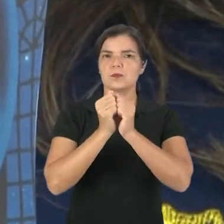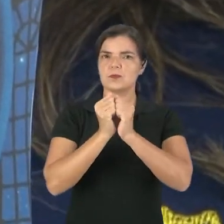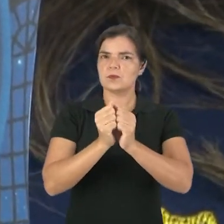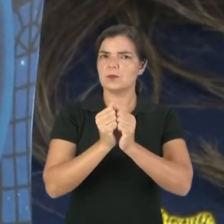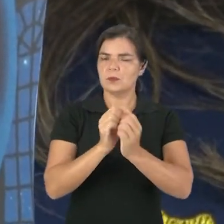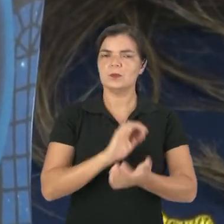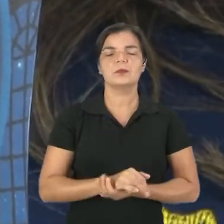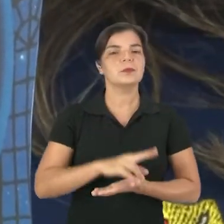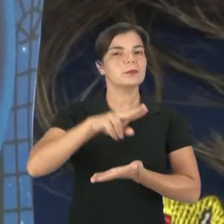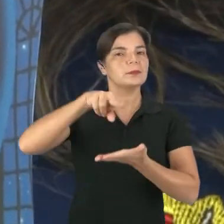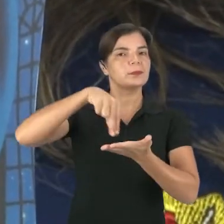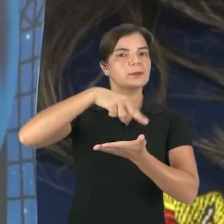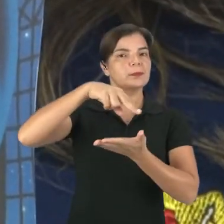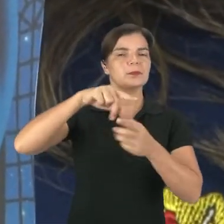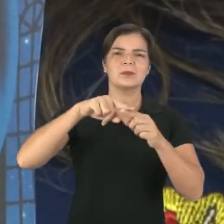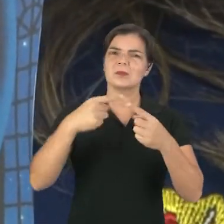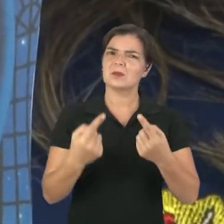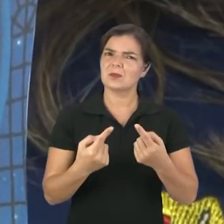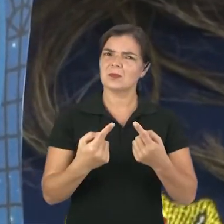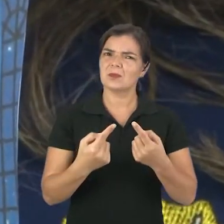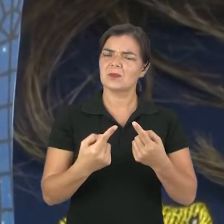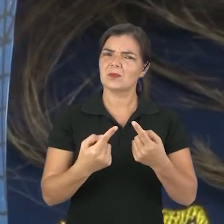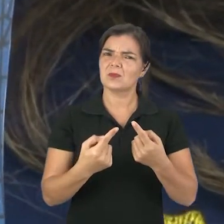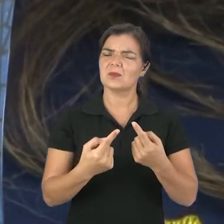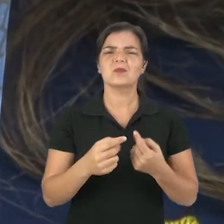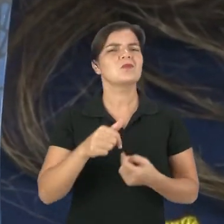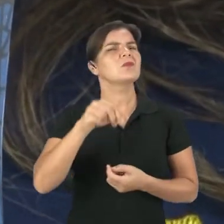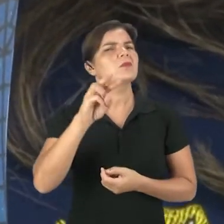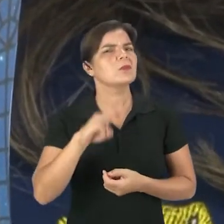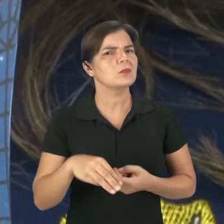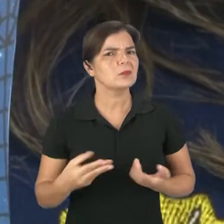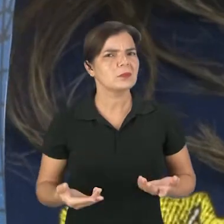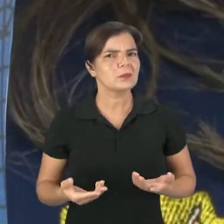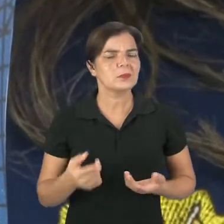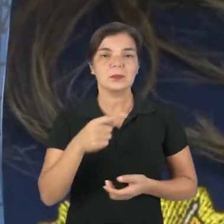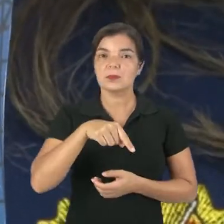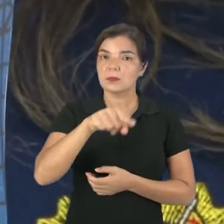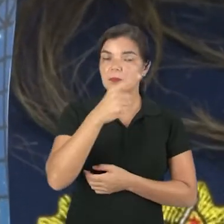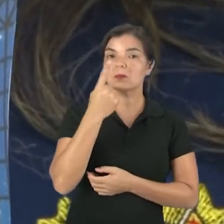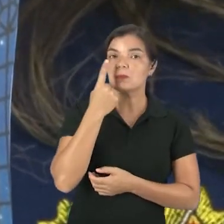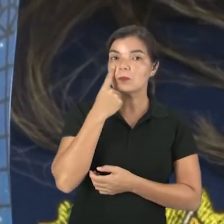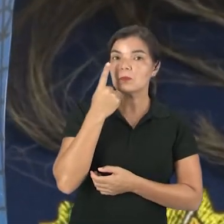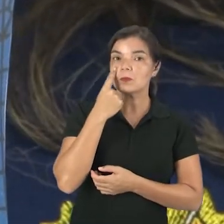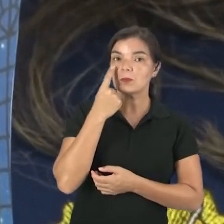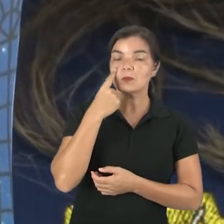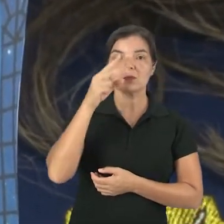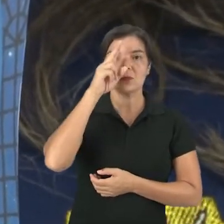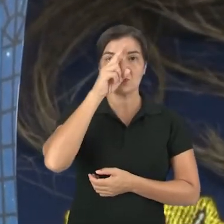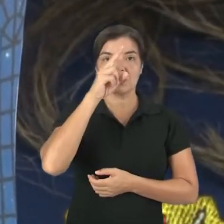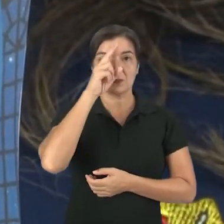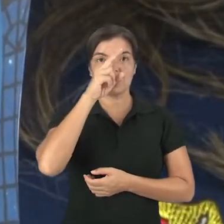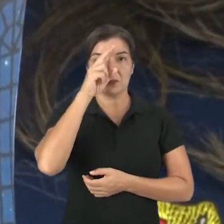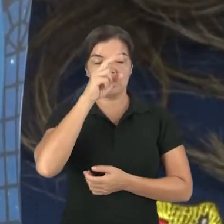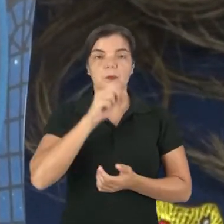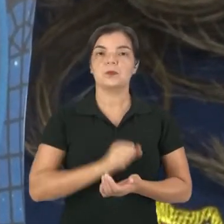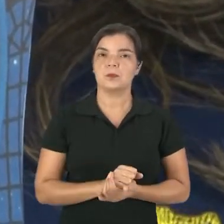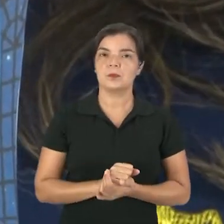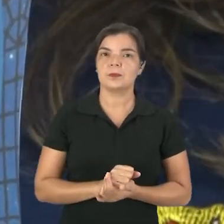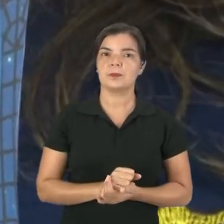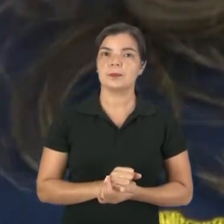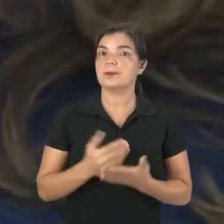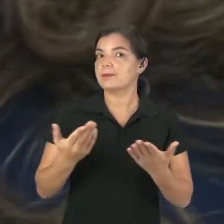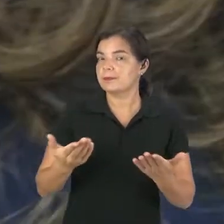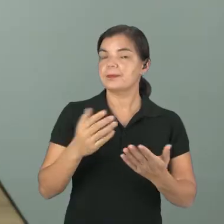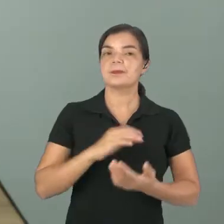acompanhada aí em uma dança, mas ela está sendo acompanhada por quem? Você consegue lembrar-se o nome desse outro